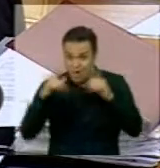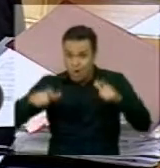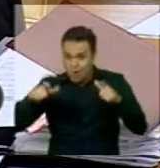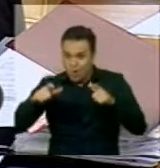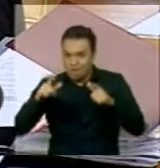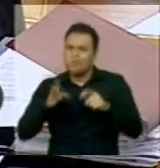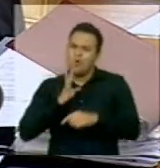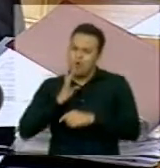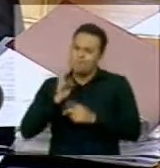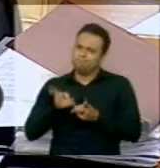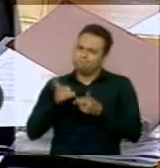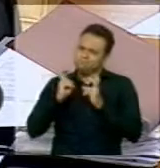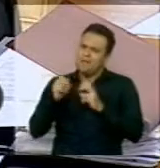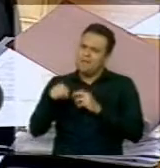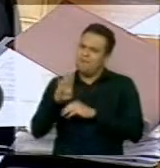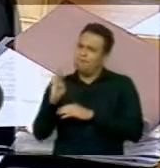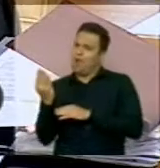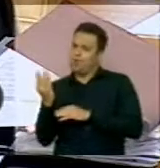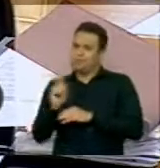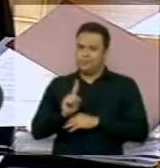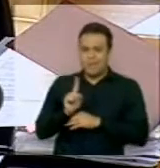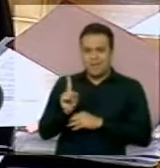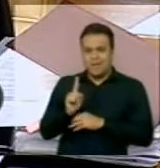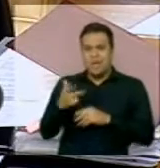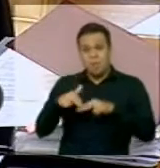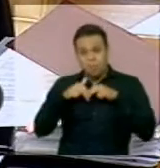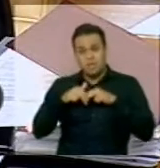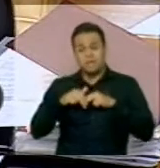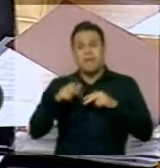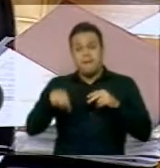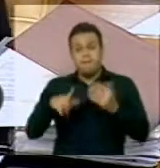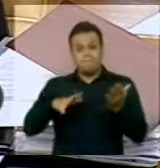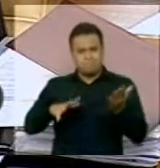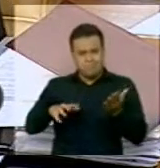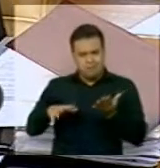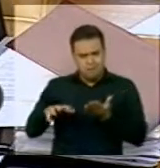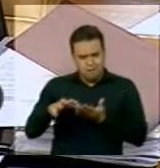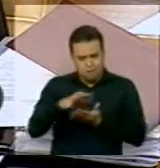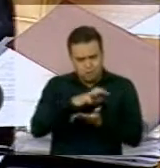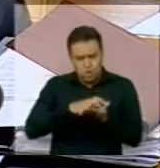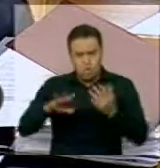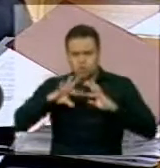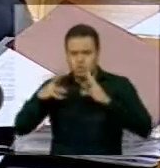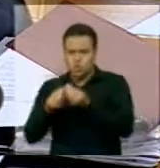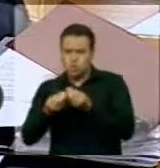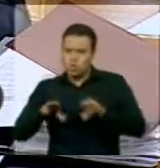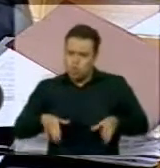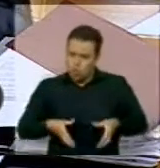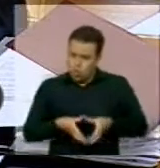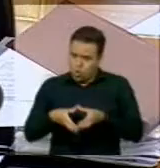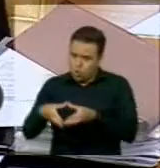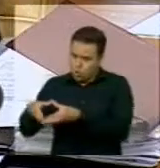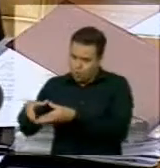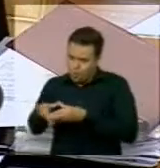estaríamos realmente juntando todos aqueles que querem a solução, todas as comunidades tradicionais e esses